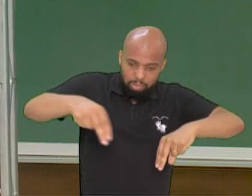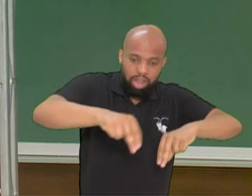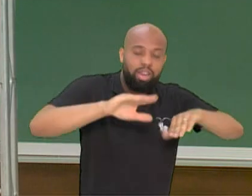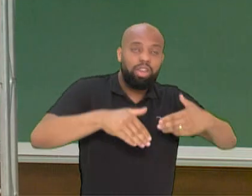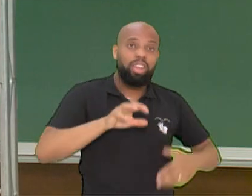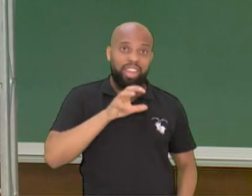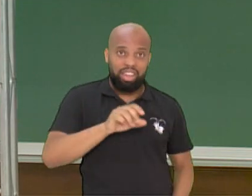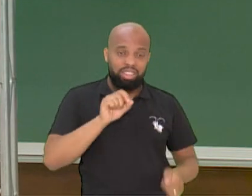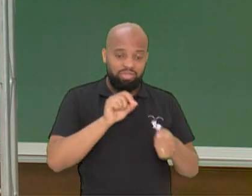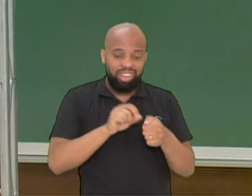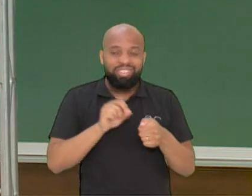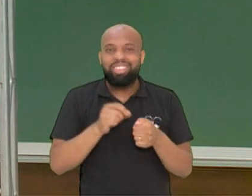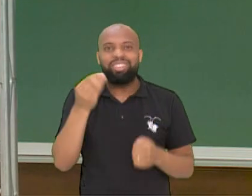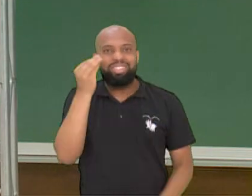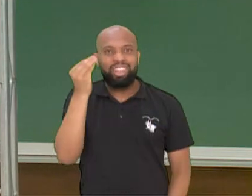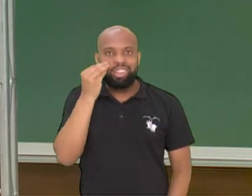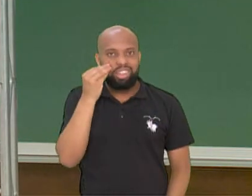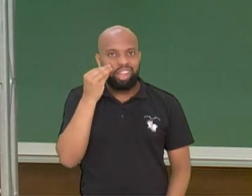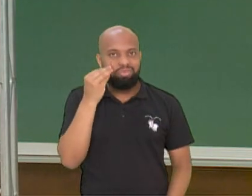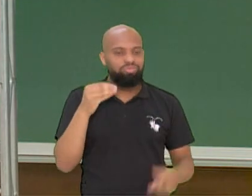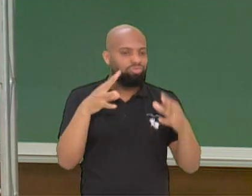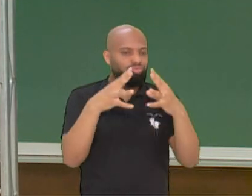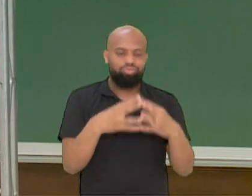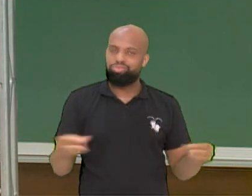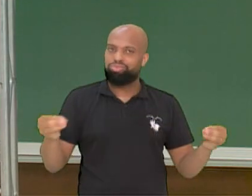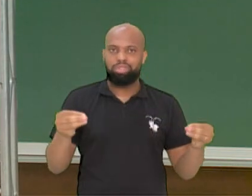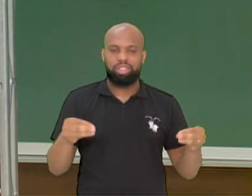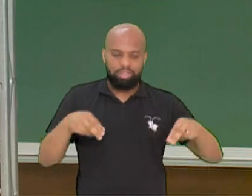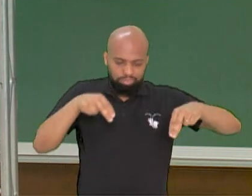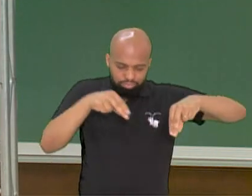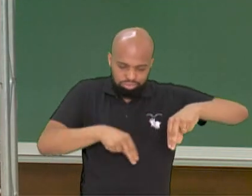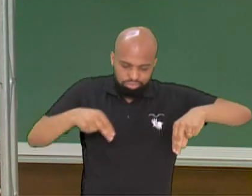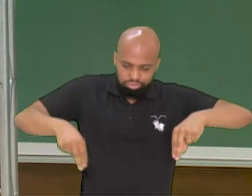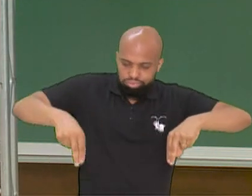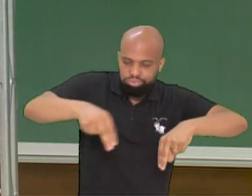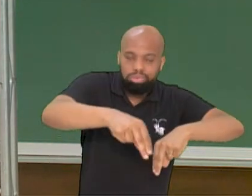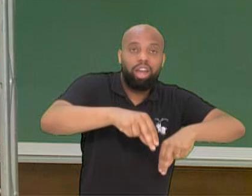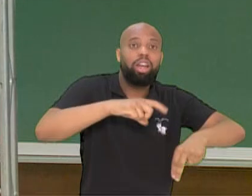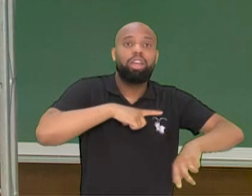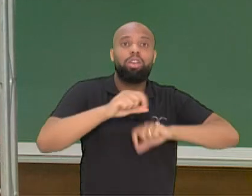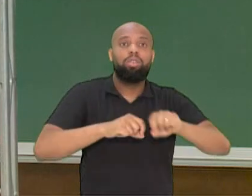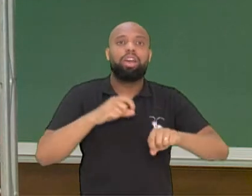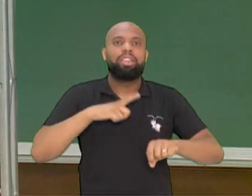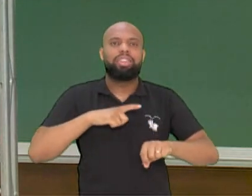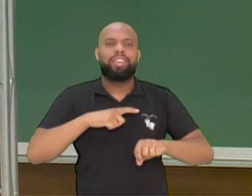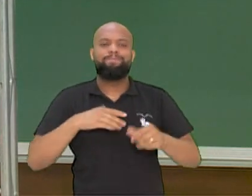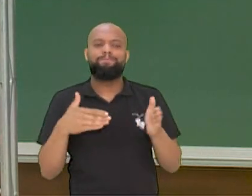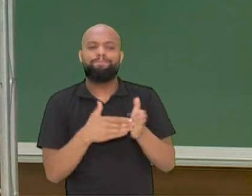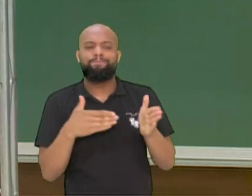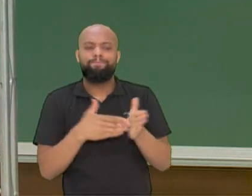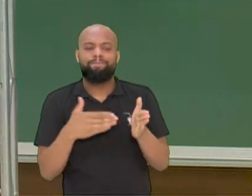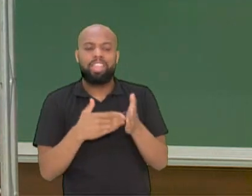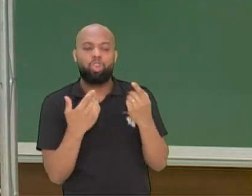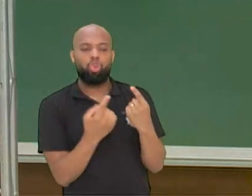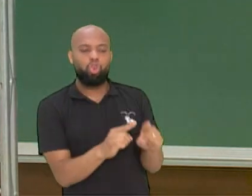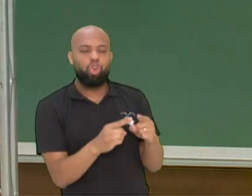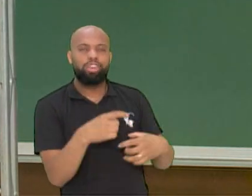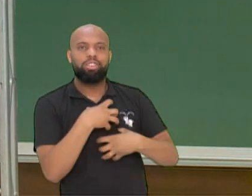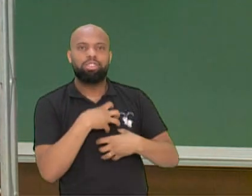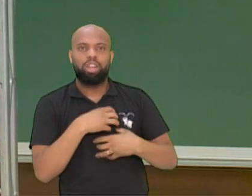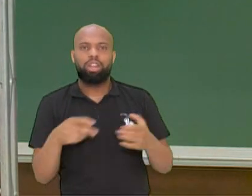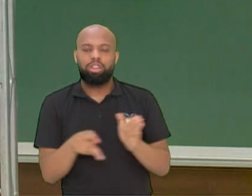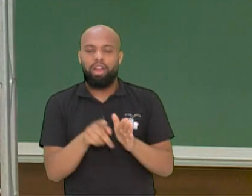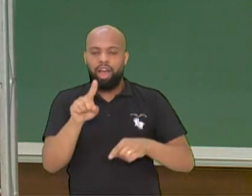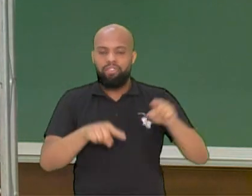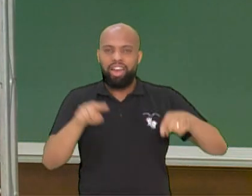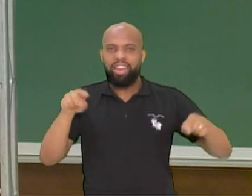fluxo magnético que foi criado. Então, o que ocorre é como se fosse uma resistência, uma oposição à variação do